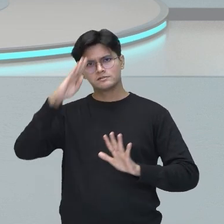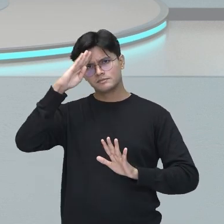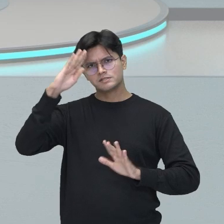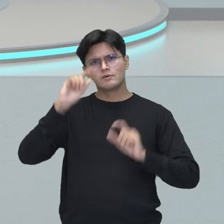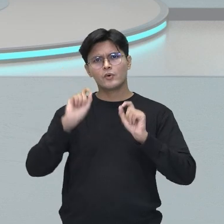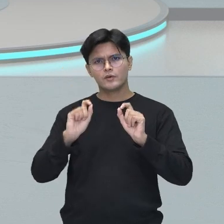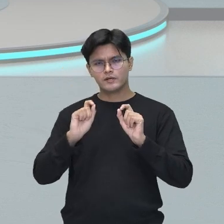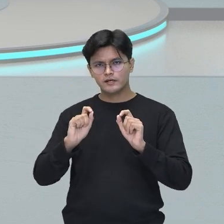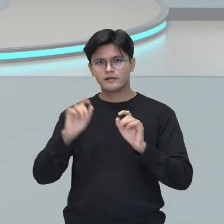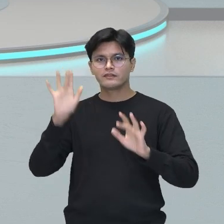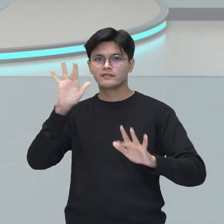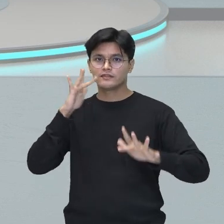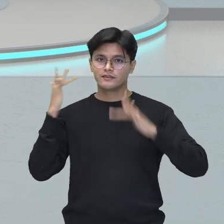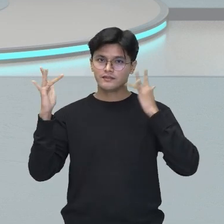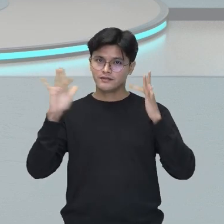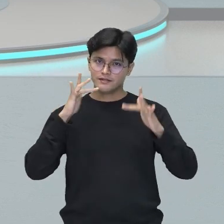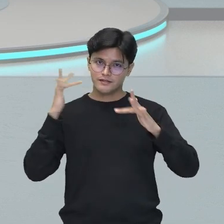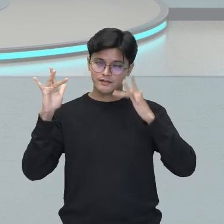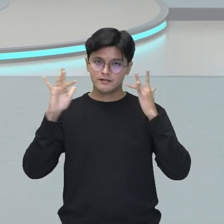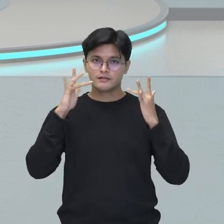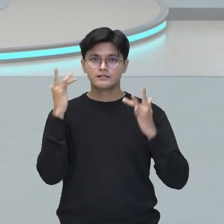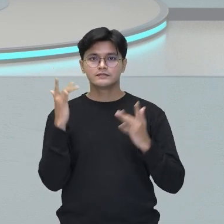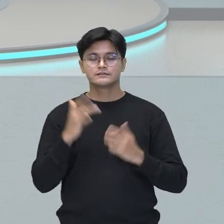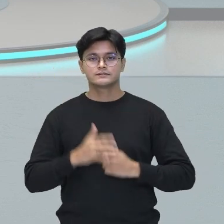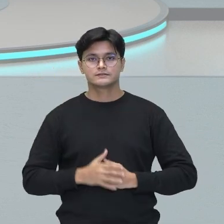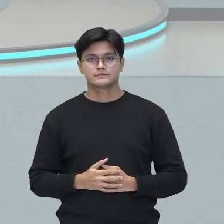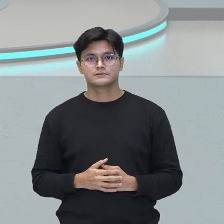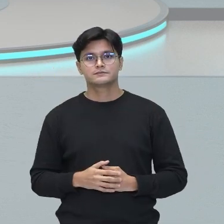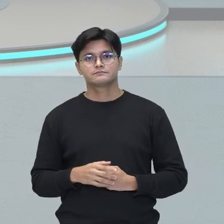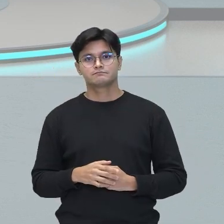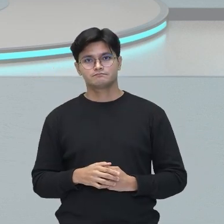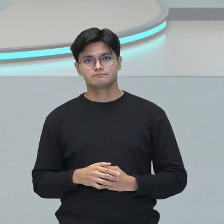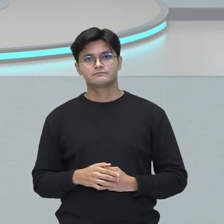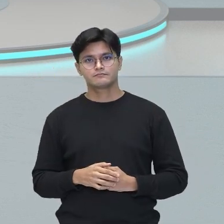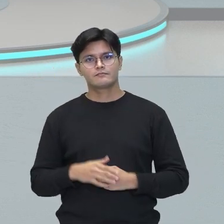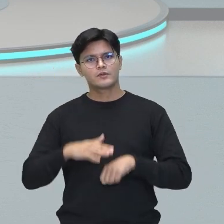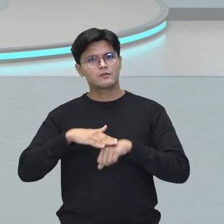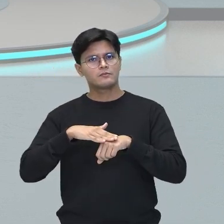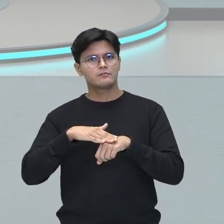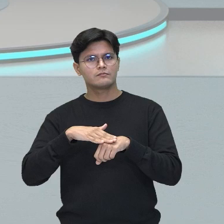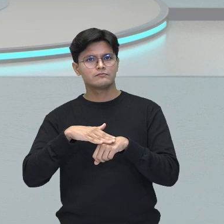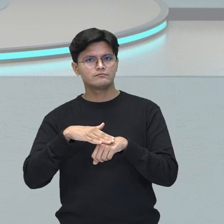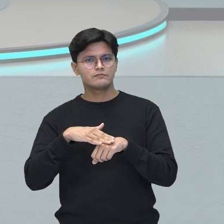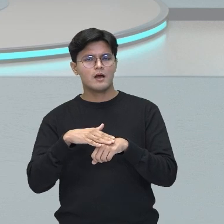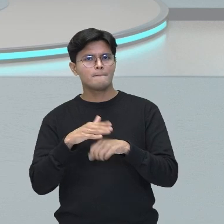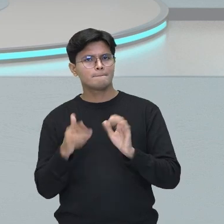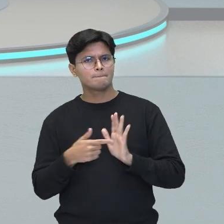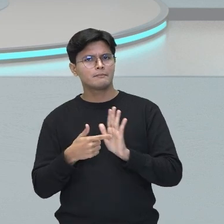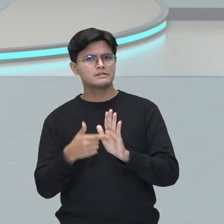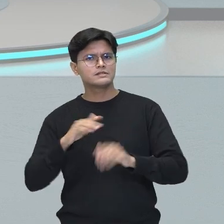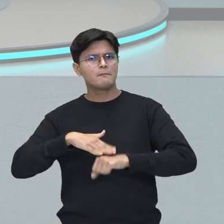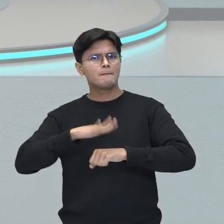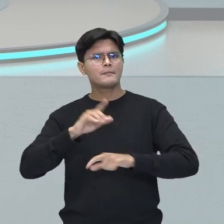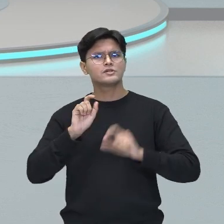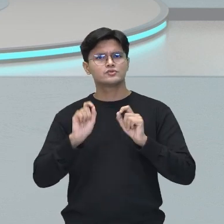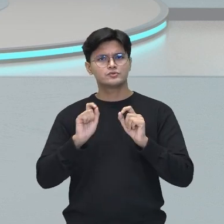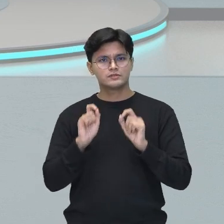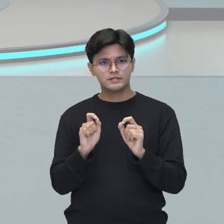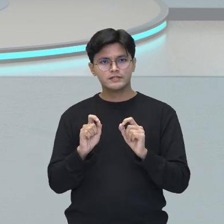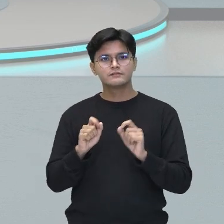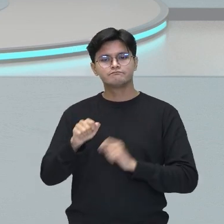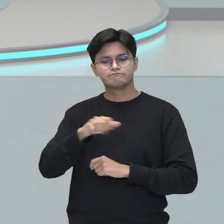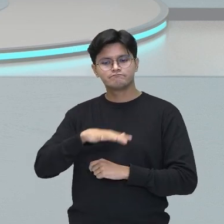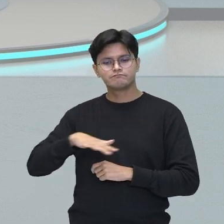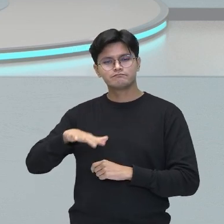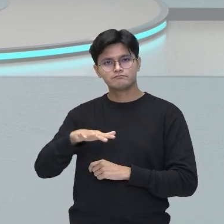teatro né ele vai L é o que vai ser mais enfatizado nas suas obras é um meio o meio